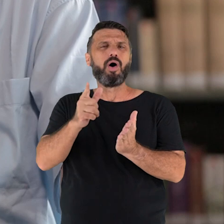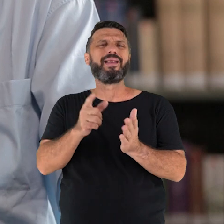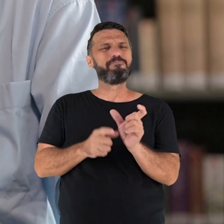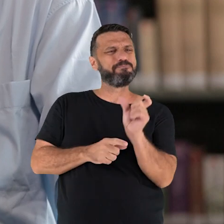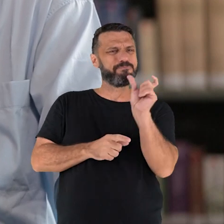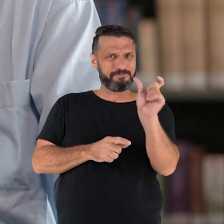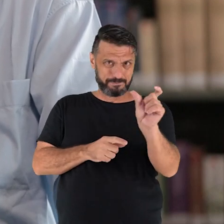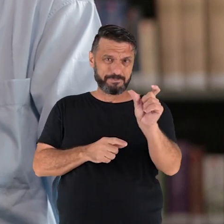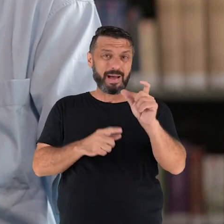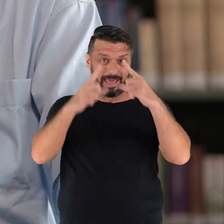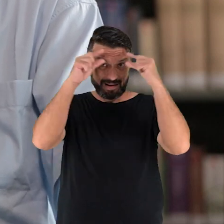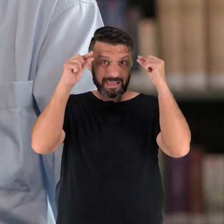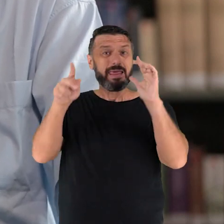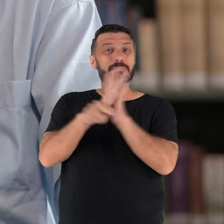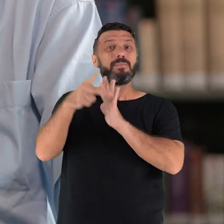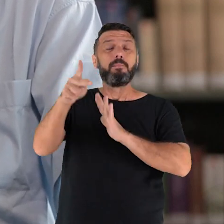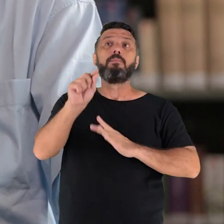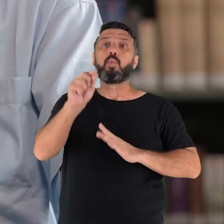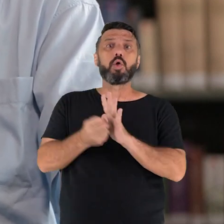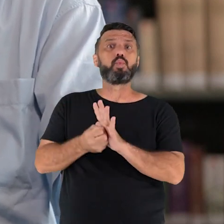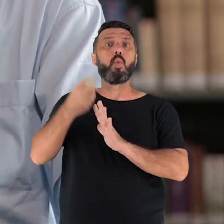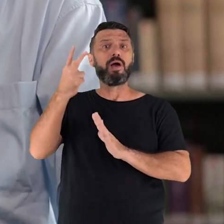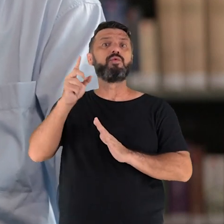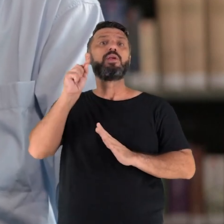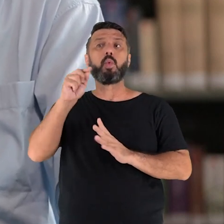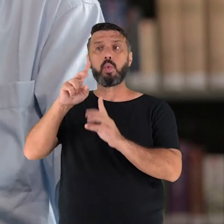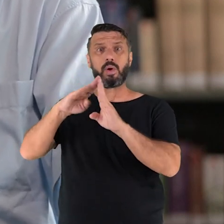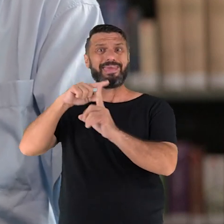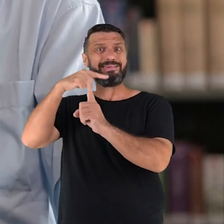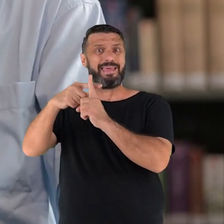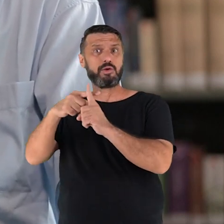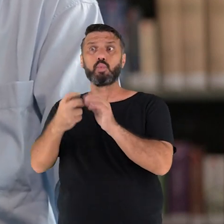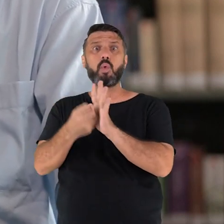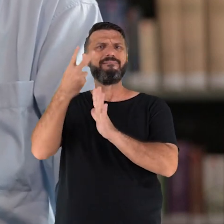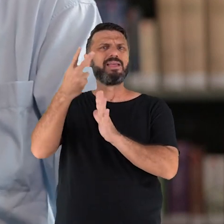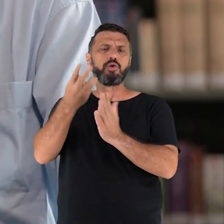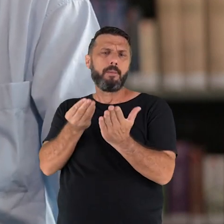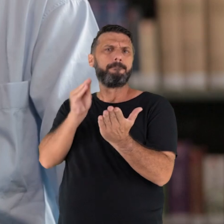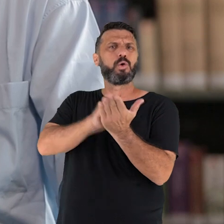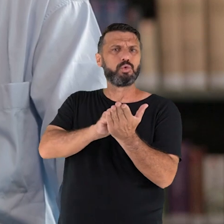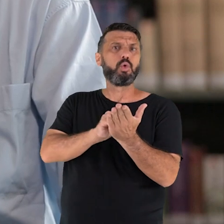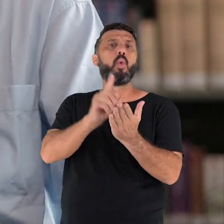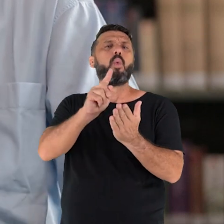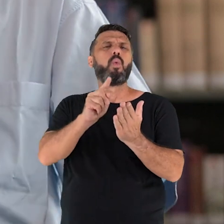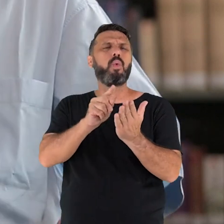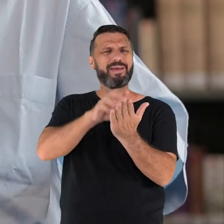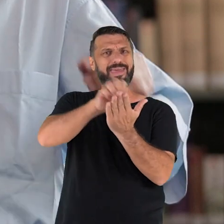nós tanto usamos, aparece apenas 2 vezes e assim mesmo em um único evangelho, que é o de